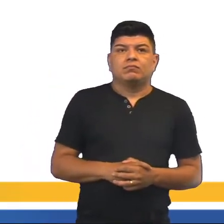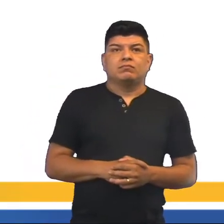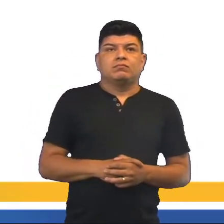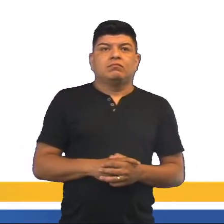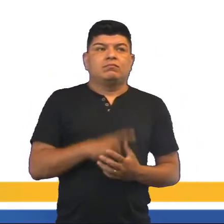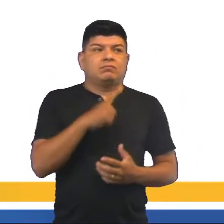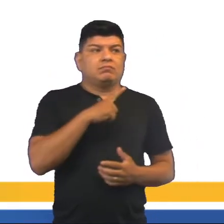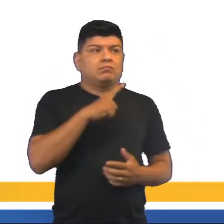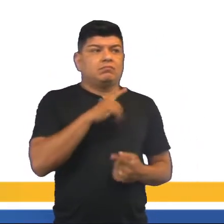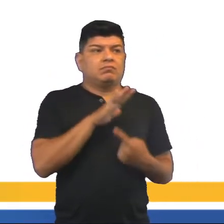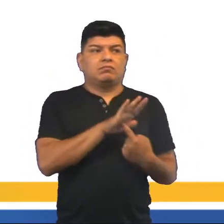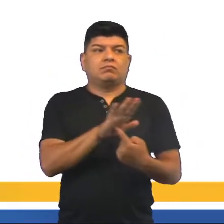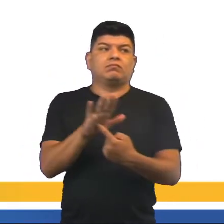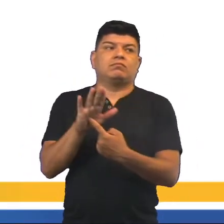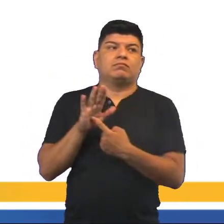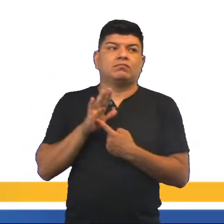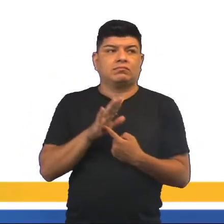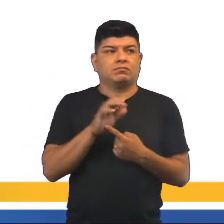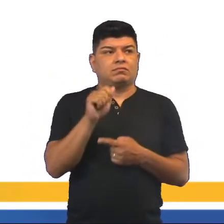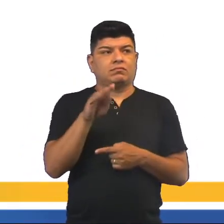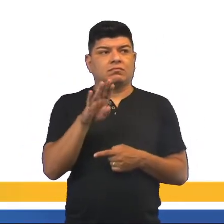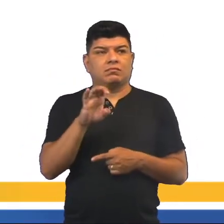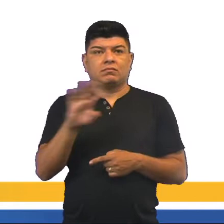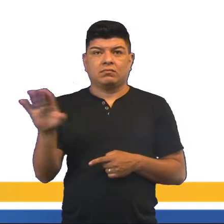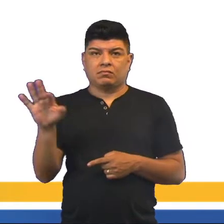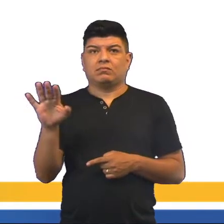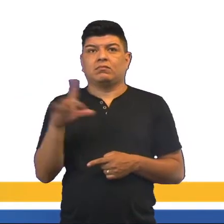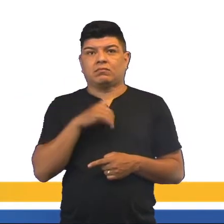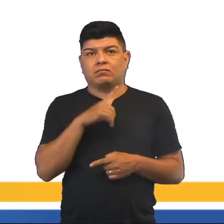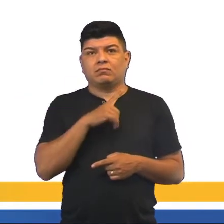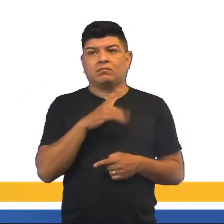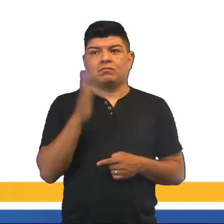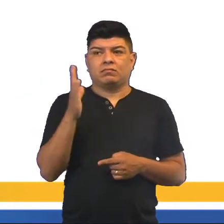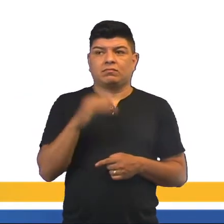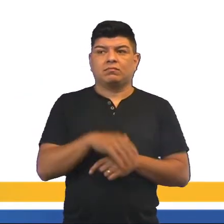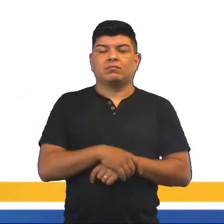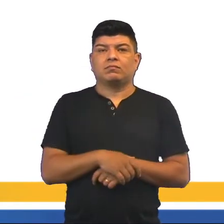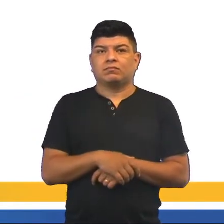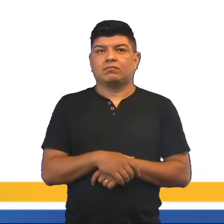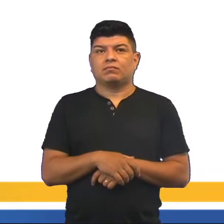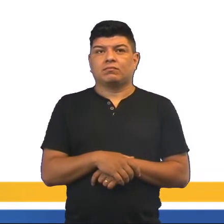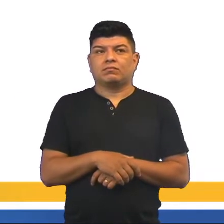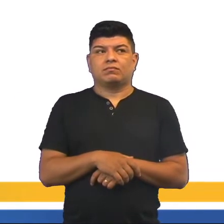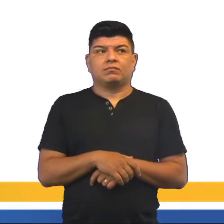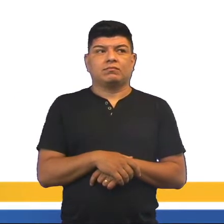A gente tem aí a representação do alfabeto da escrita cuneiforme.